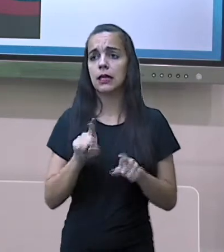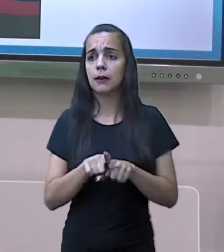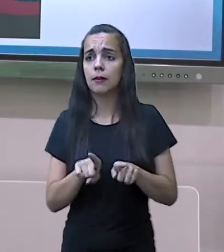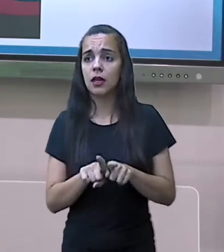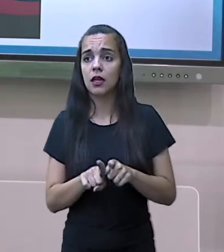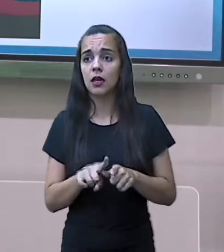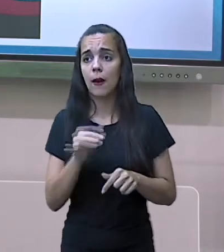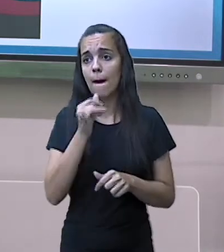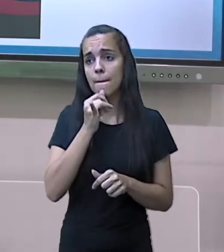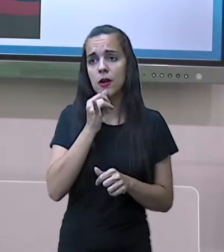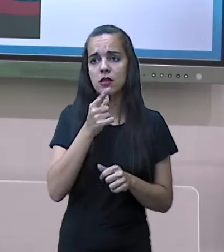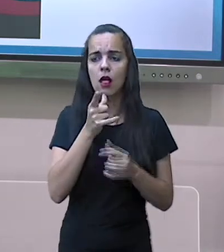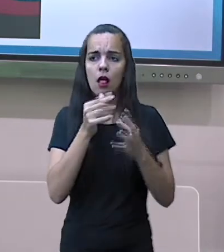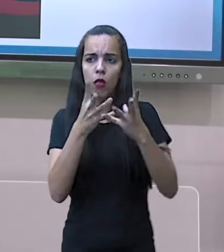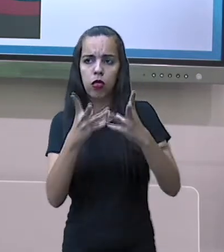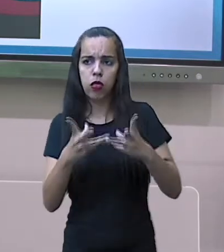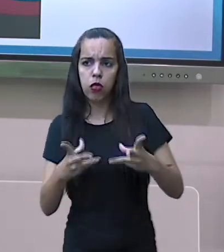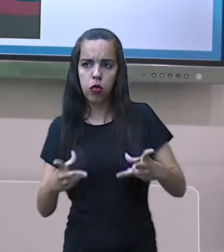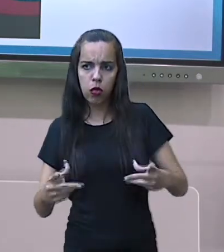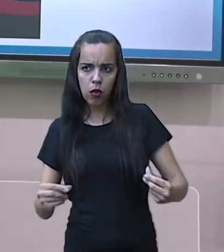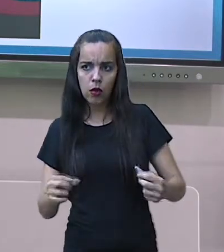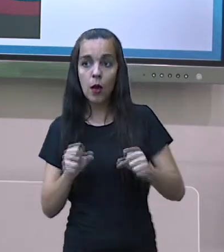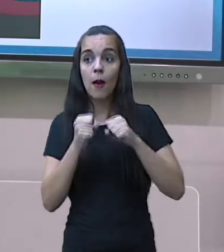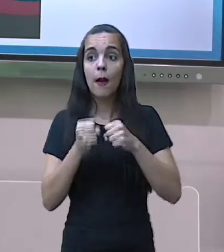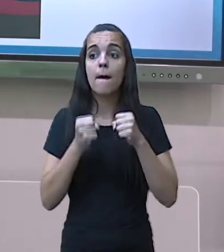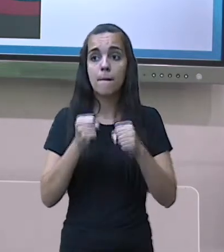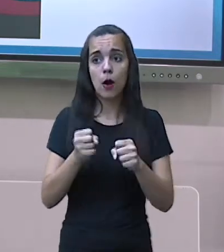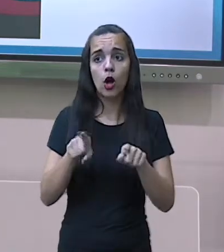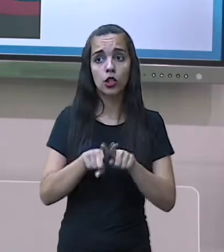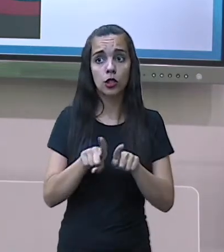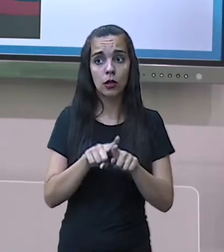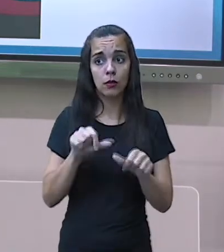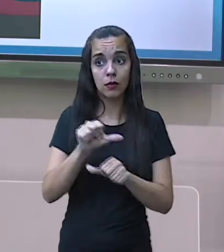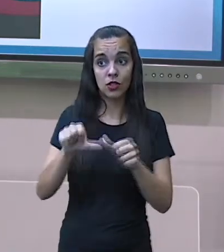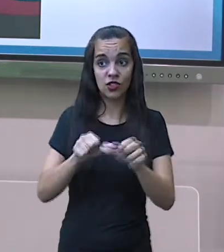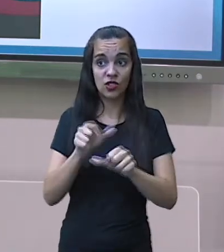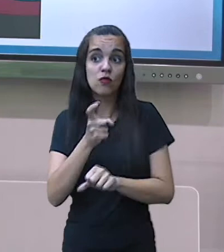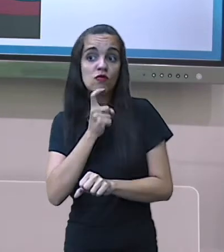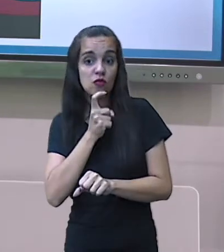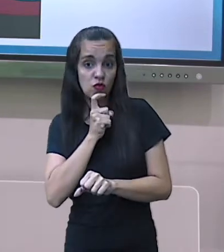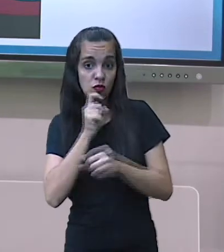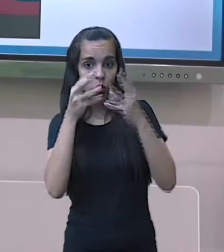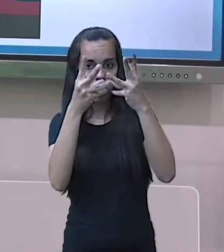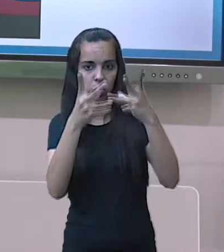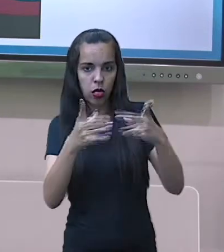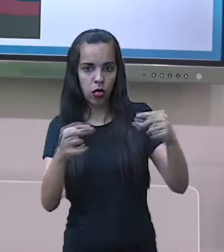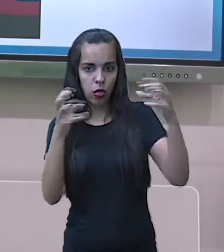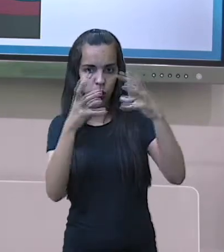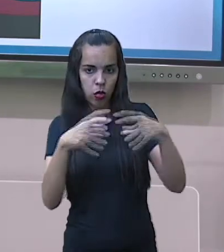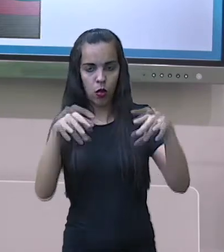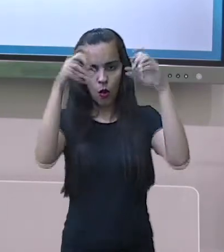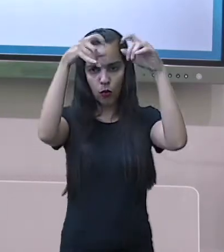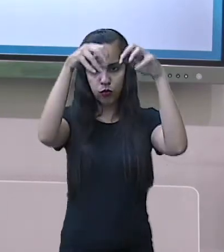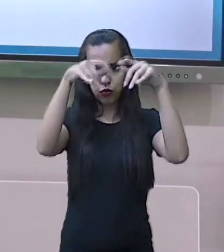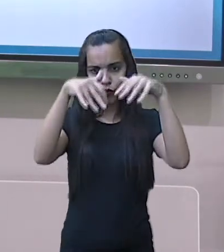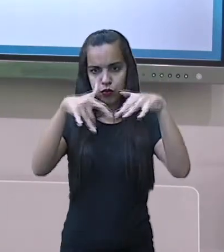forma líquida, mas também existe a precipitação em flocos de neve.